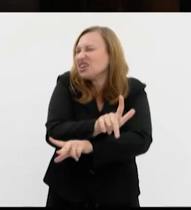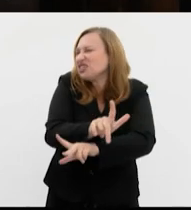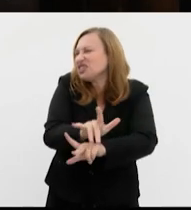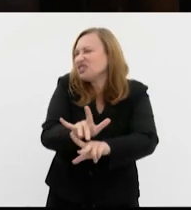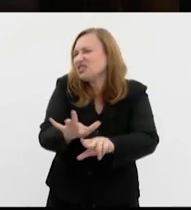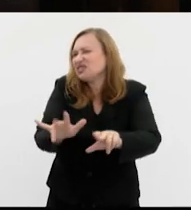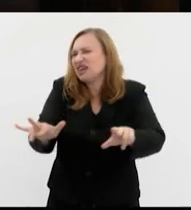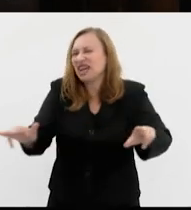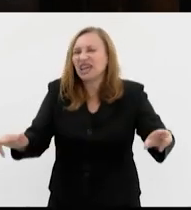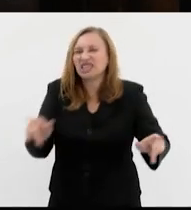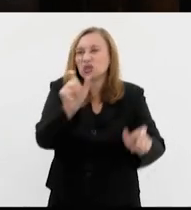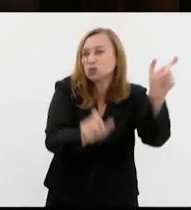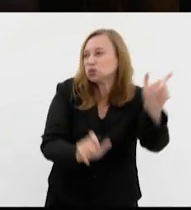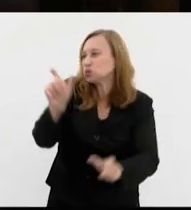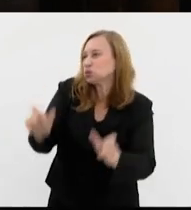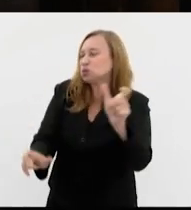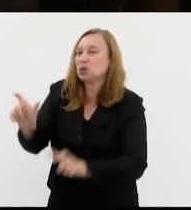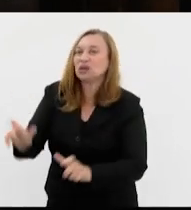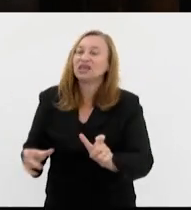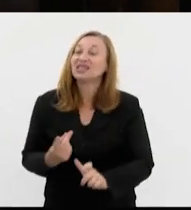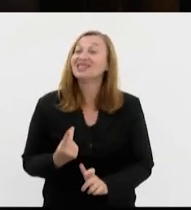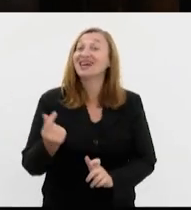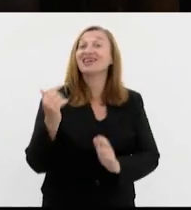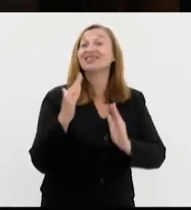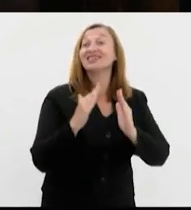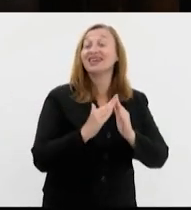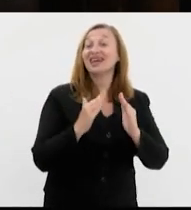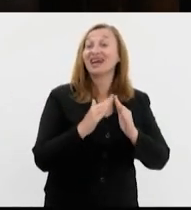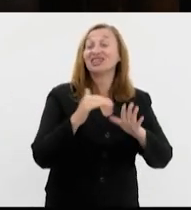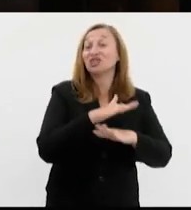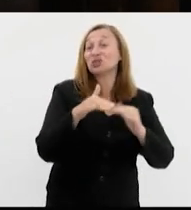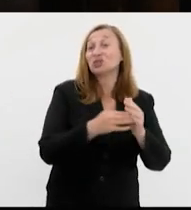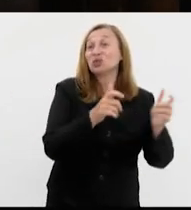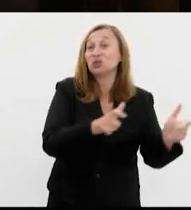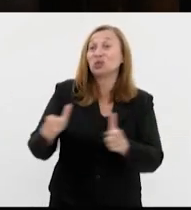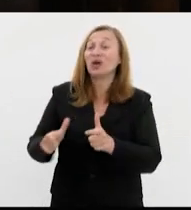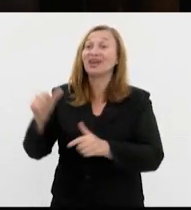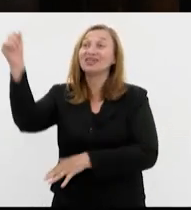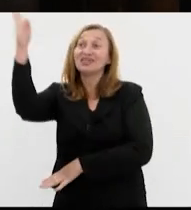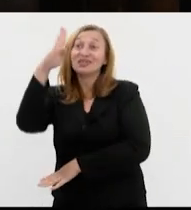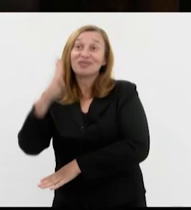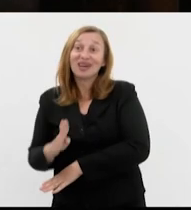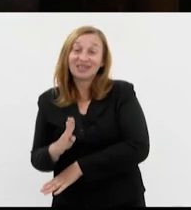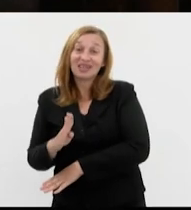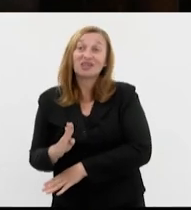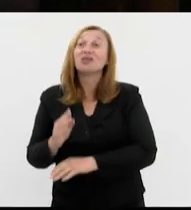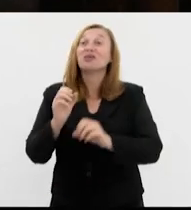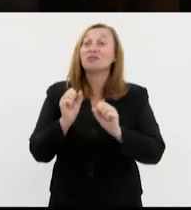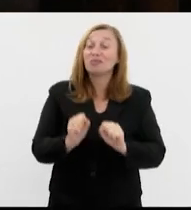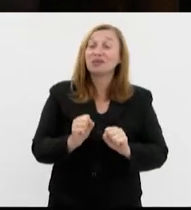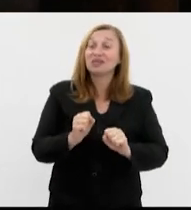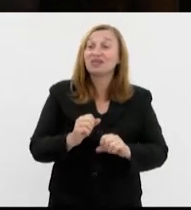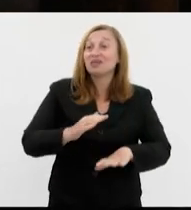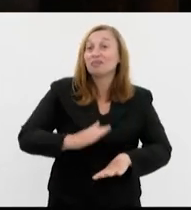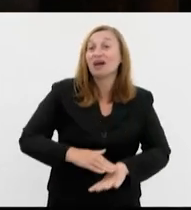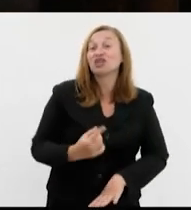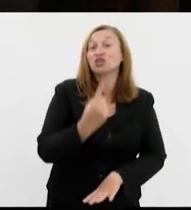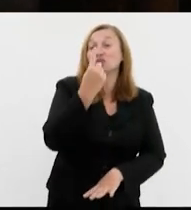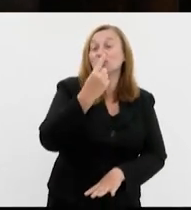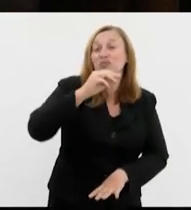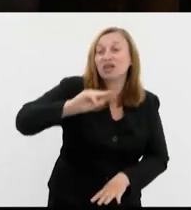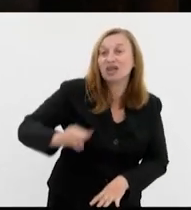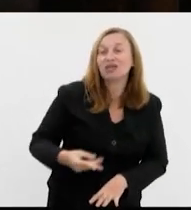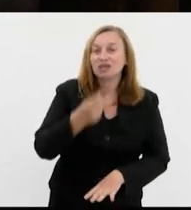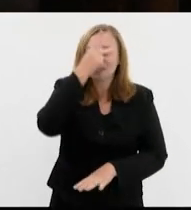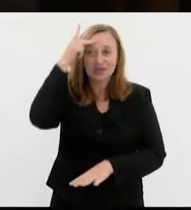diversas pessoas saíram de suas residências, de todos os locais do Brasil, podendo colocar ali mais de 1 milhão de pessoas